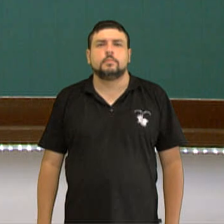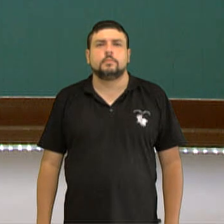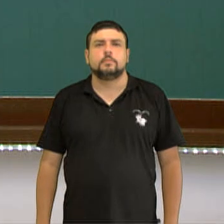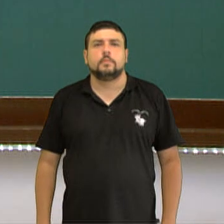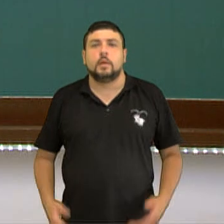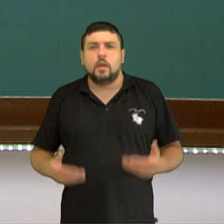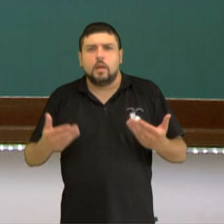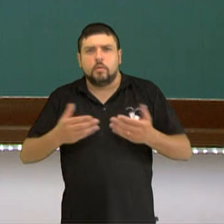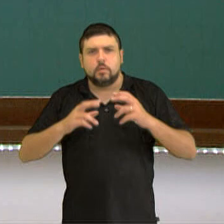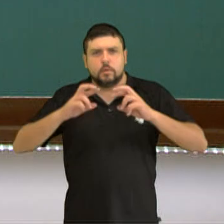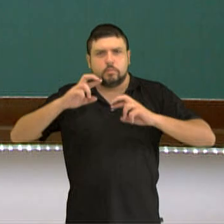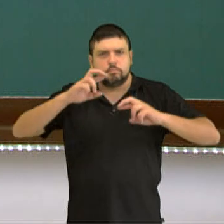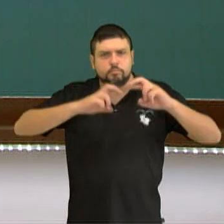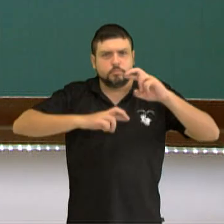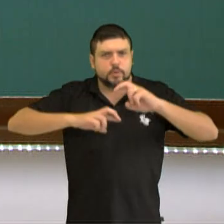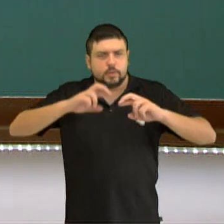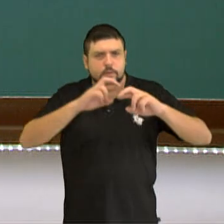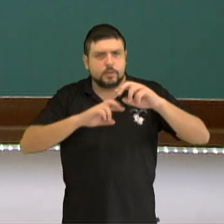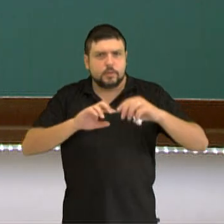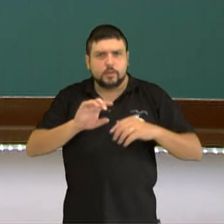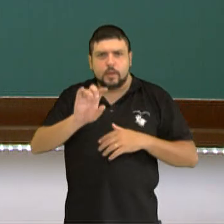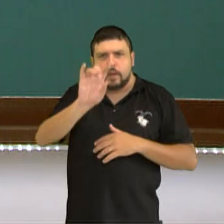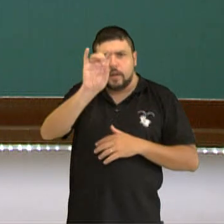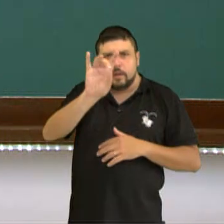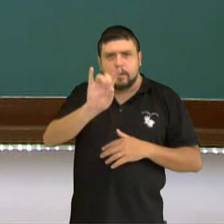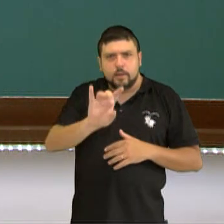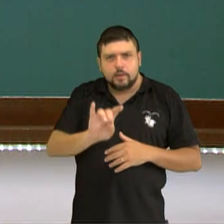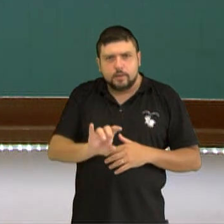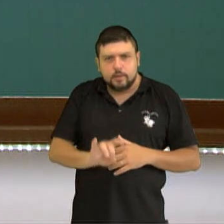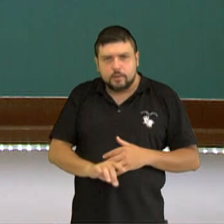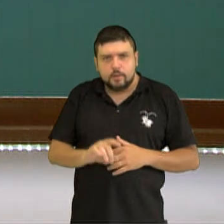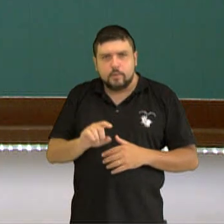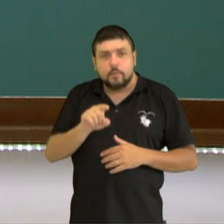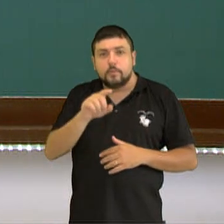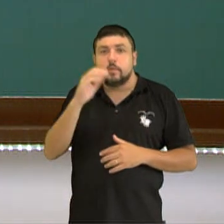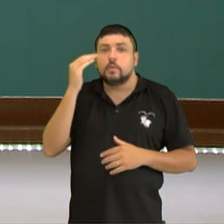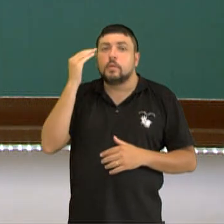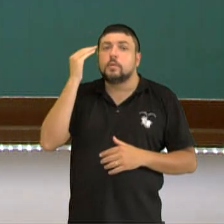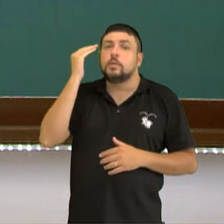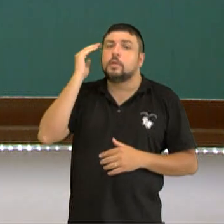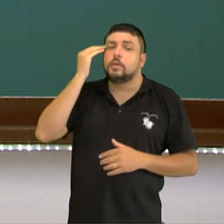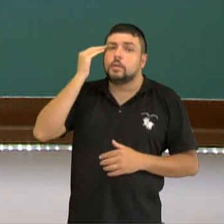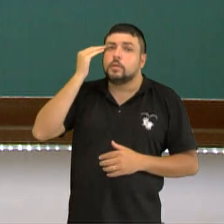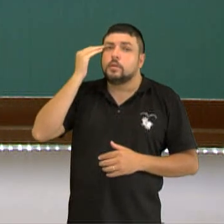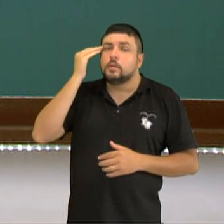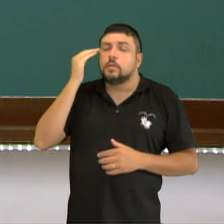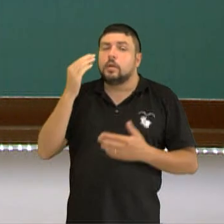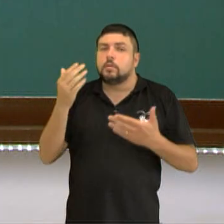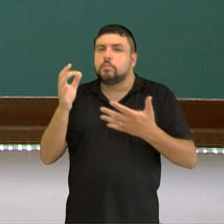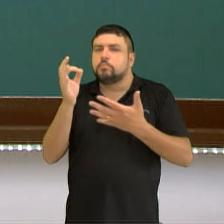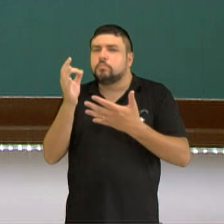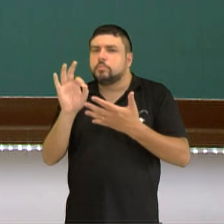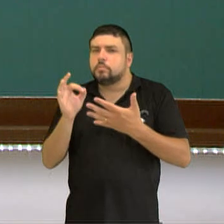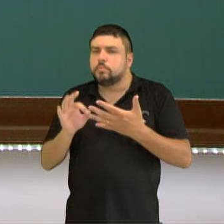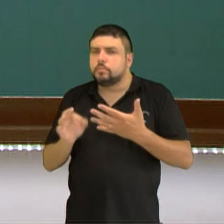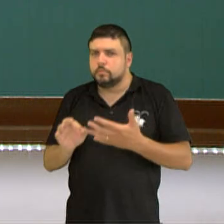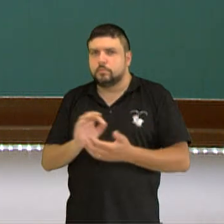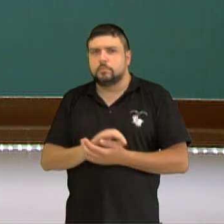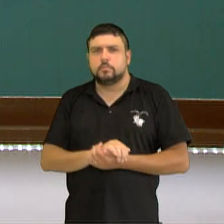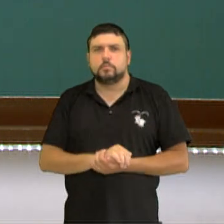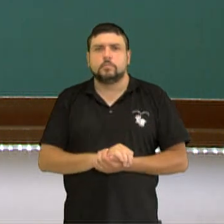Vamos analisar uma a uma para você entender cada uma das afirmações e corrigir aquilo que está errado,